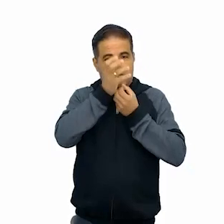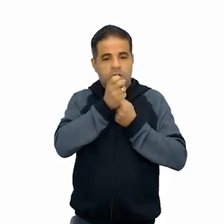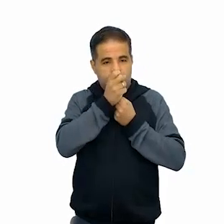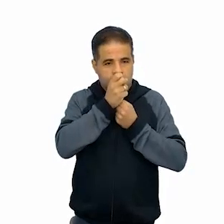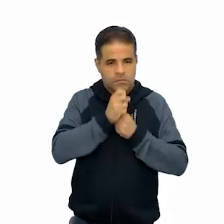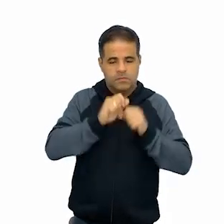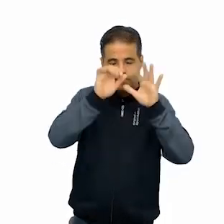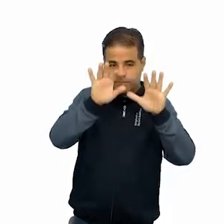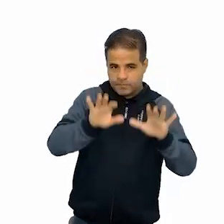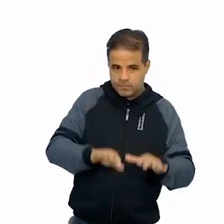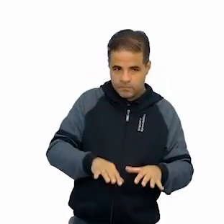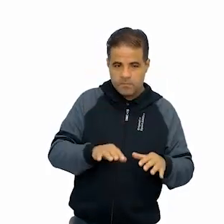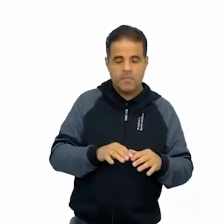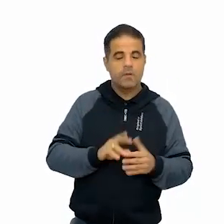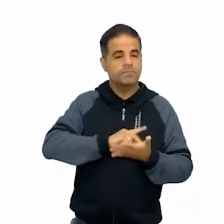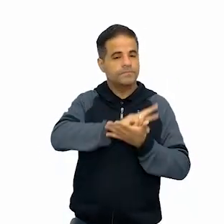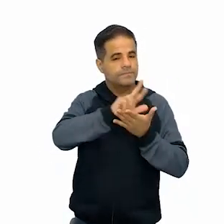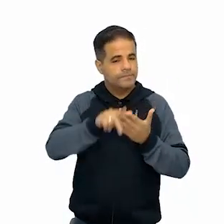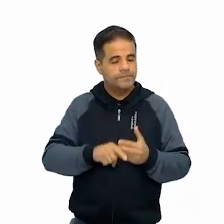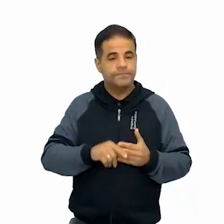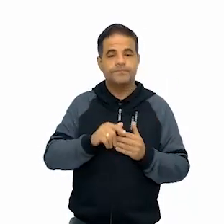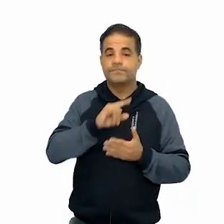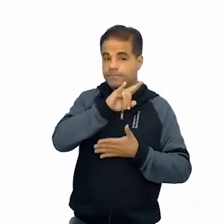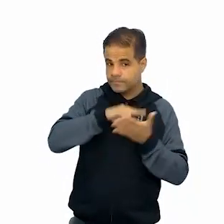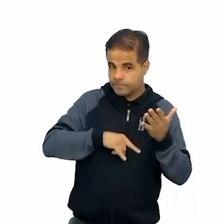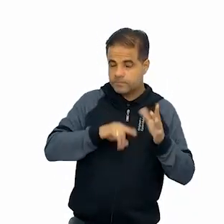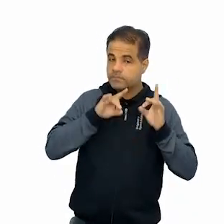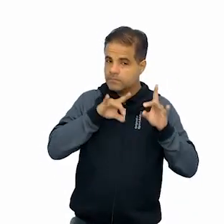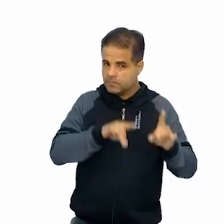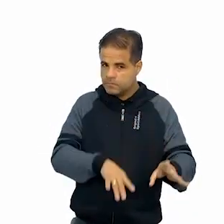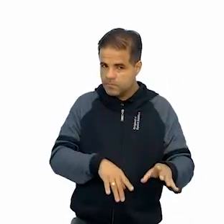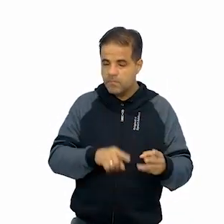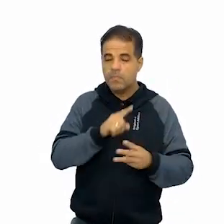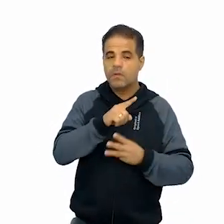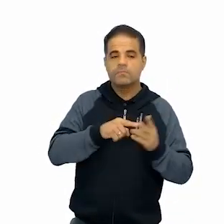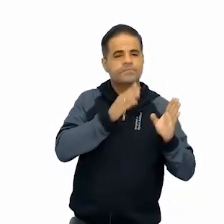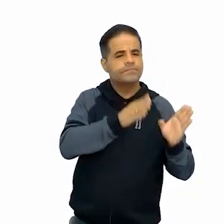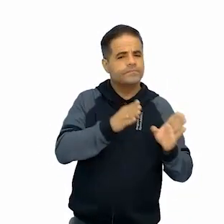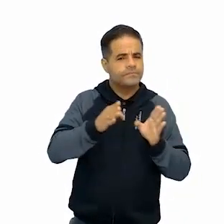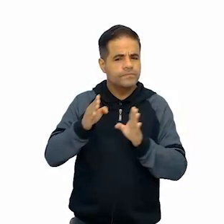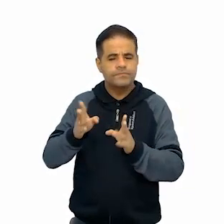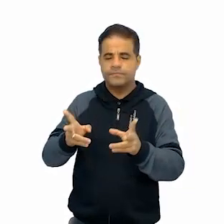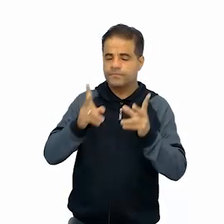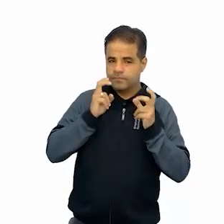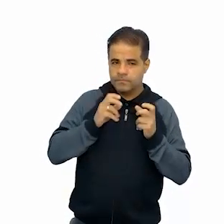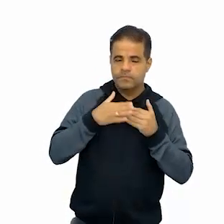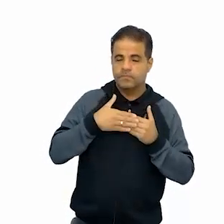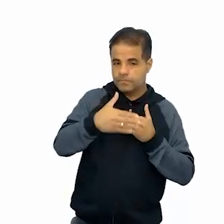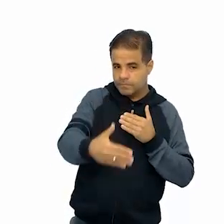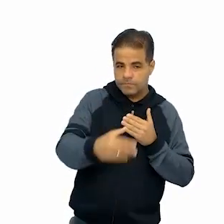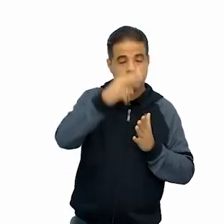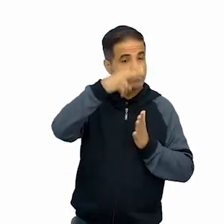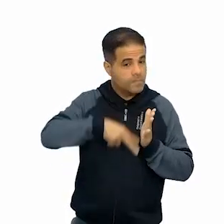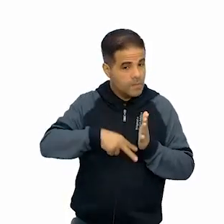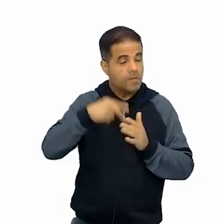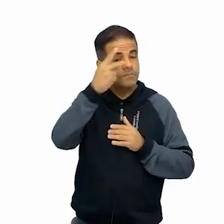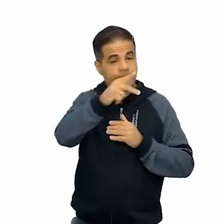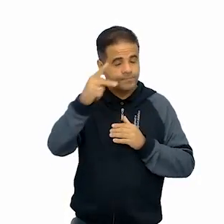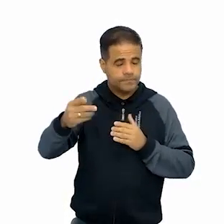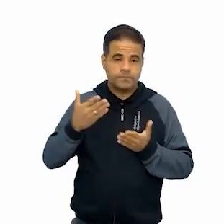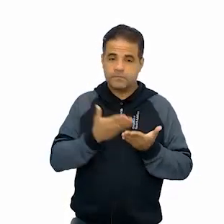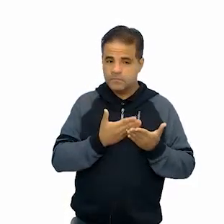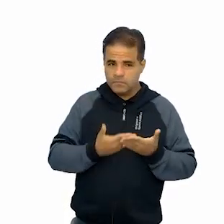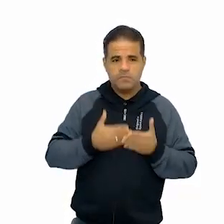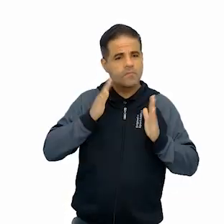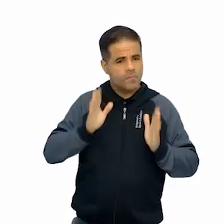e preencherão com o aspecto da ficha técnica. Nos trechos, percebam que a partir da leitura deles, os